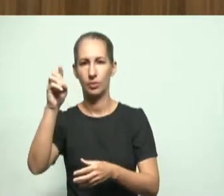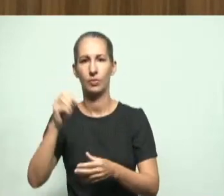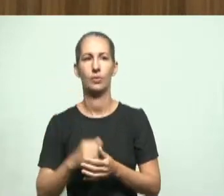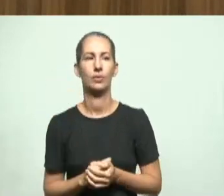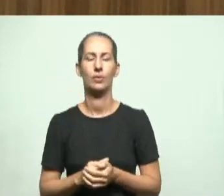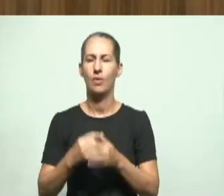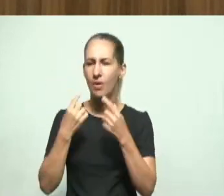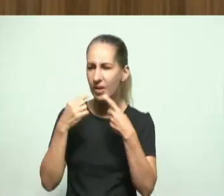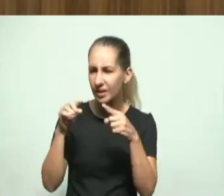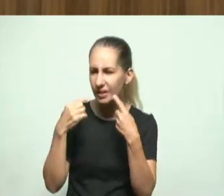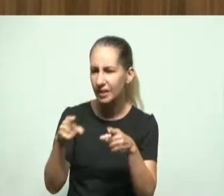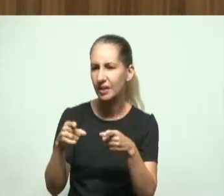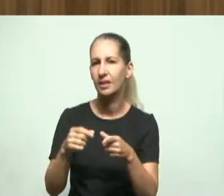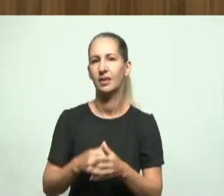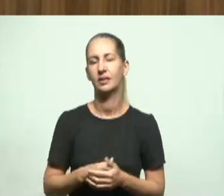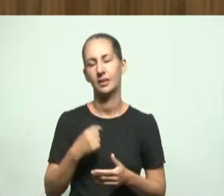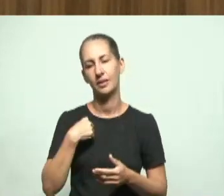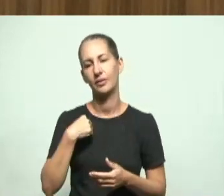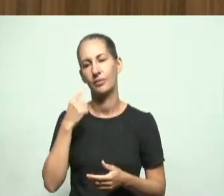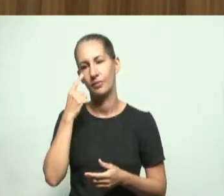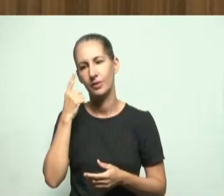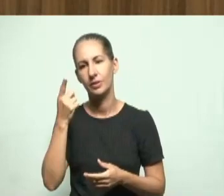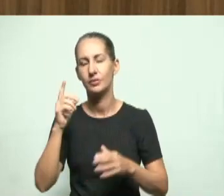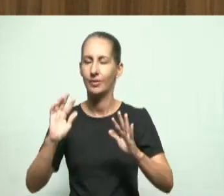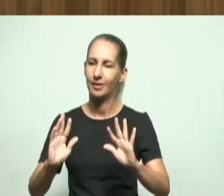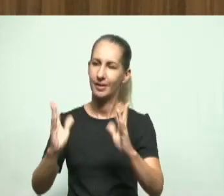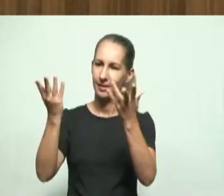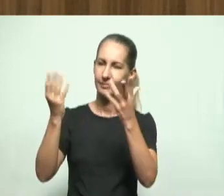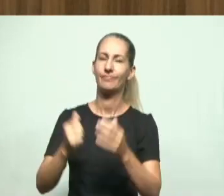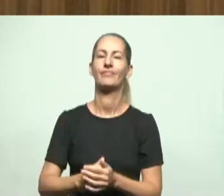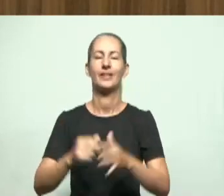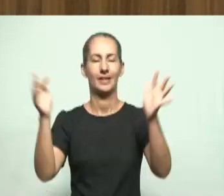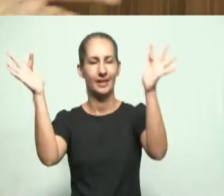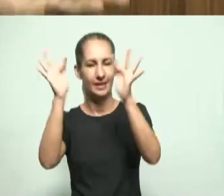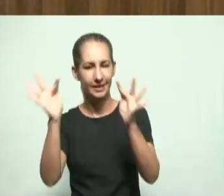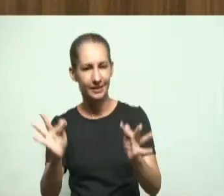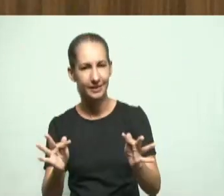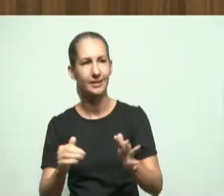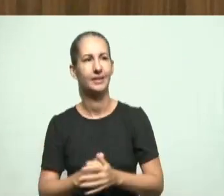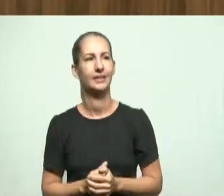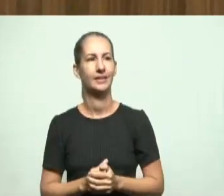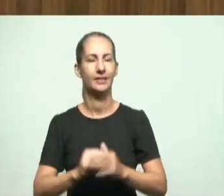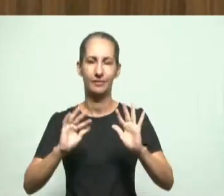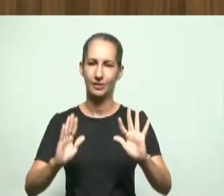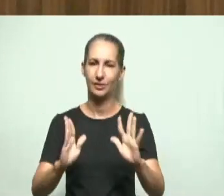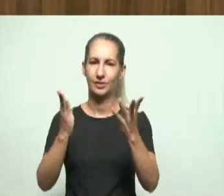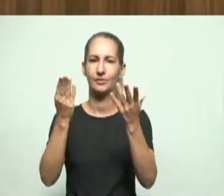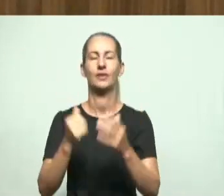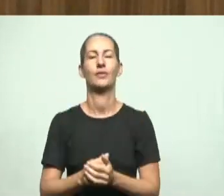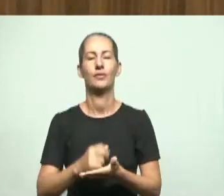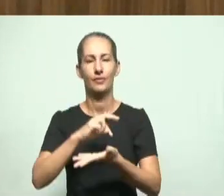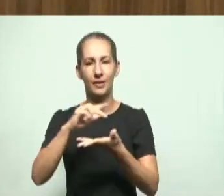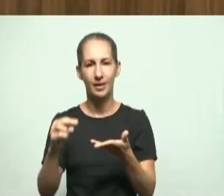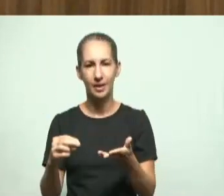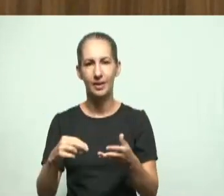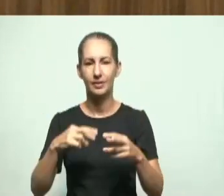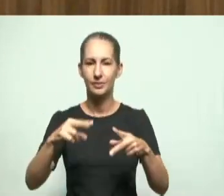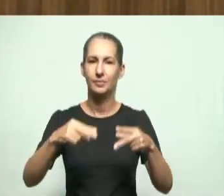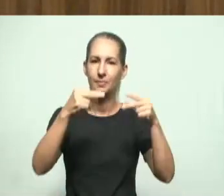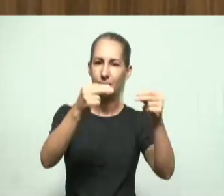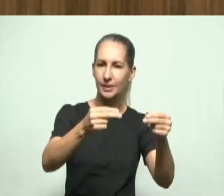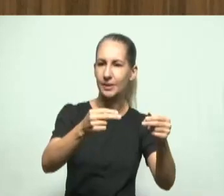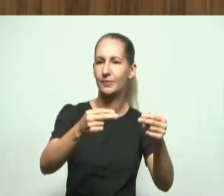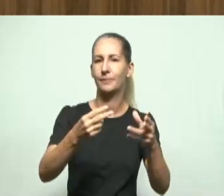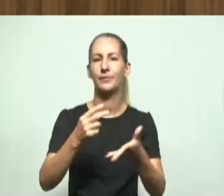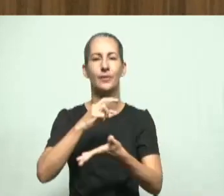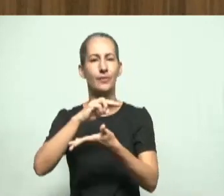tanto criticado, onde é tanto visito. Vamos levar alegria, vamos fazer um festival de prêmios, vamos distribuir vários brindes,